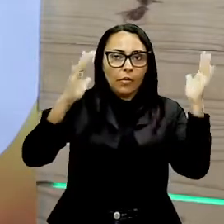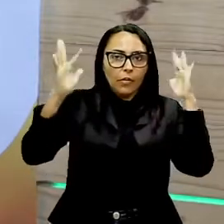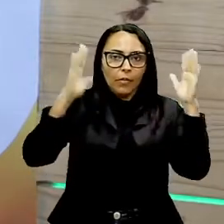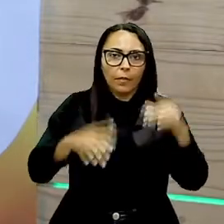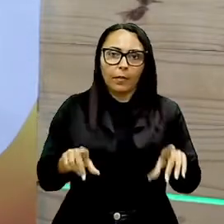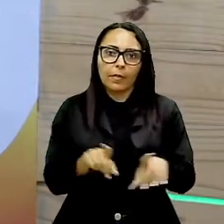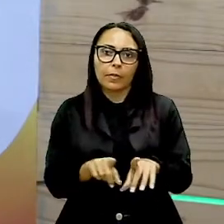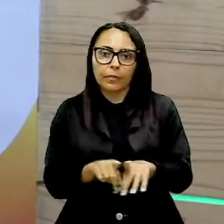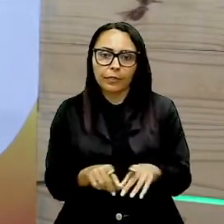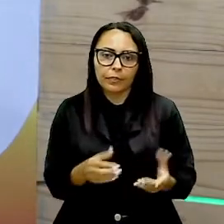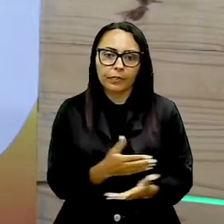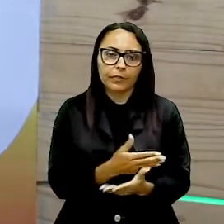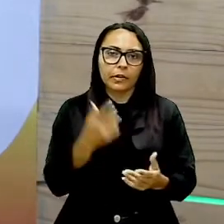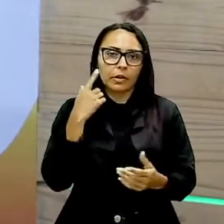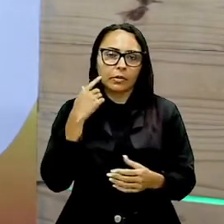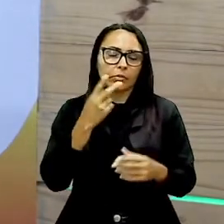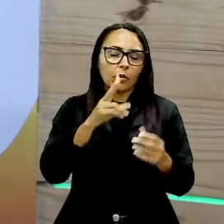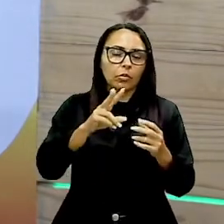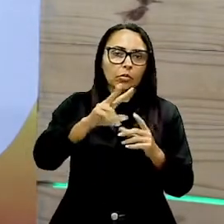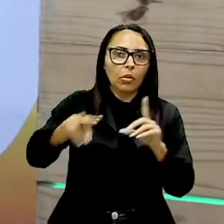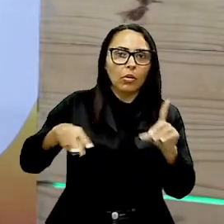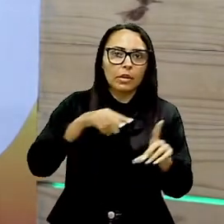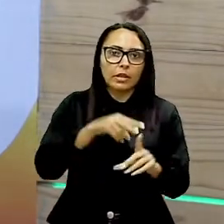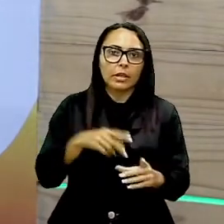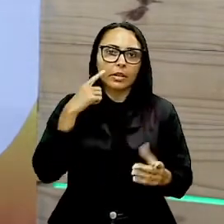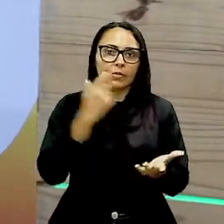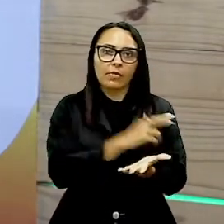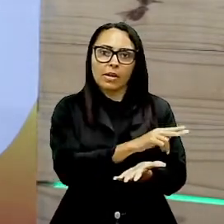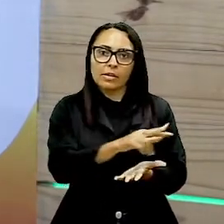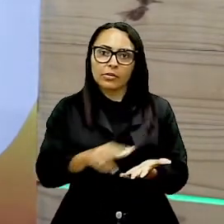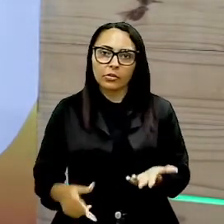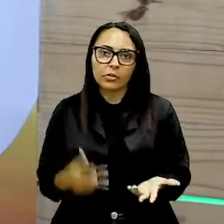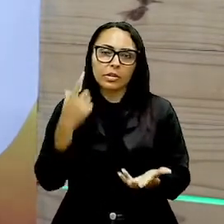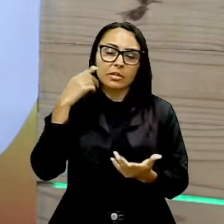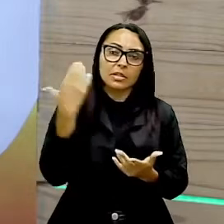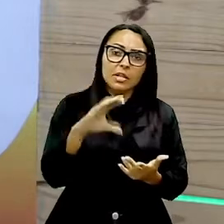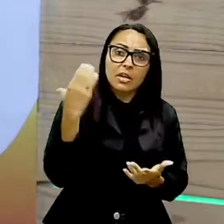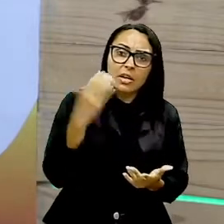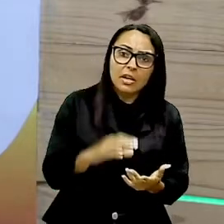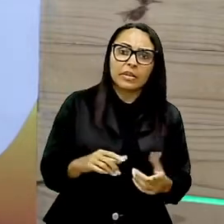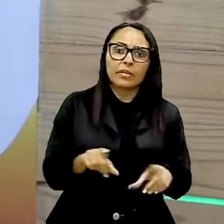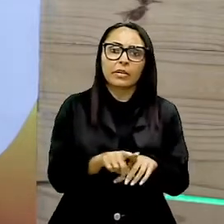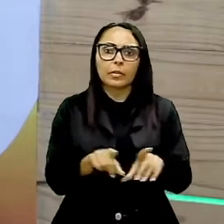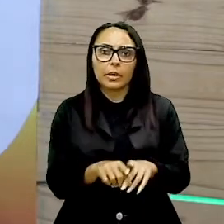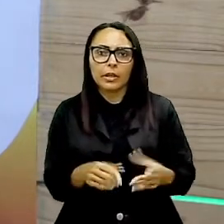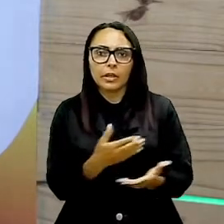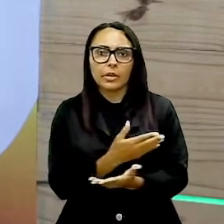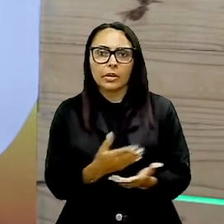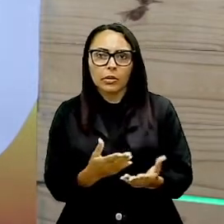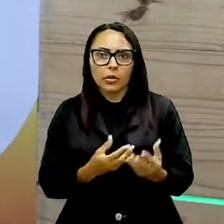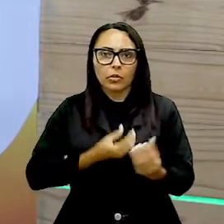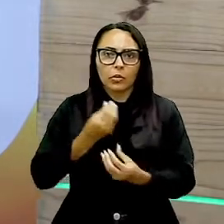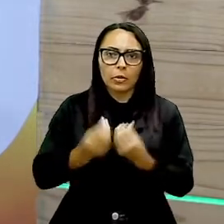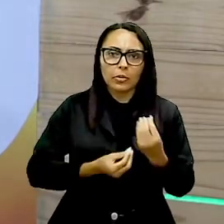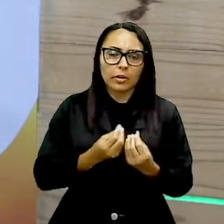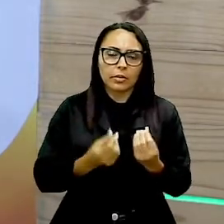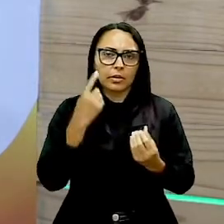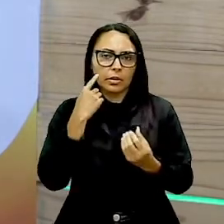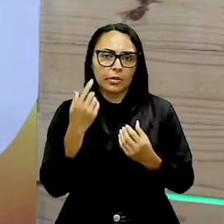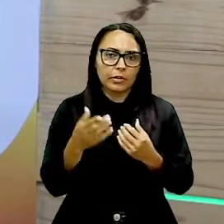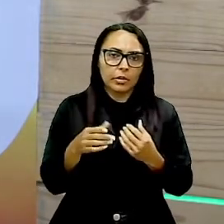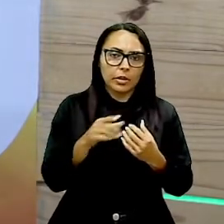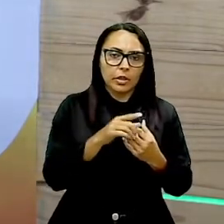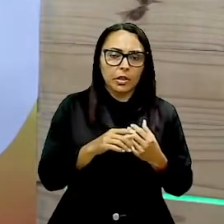como também um olhar para questões de várias outras ciências, várias outras disciplinas, como é o caso